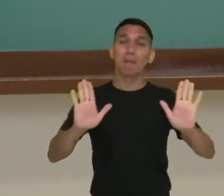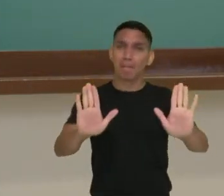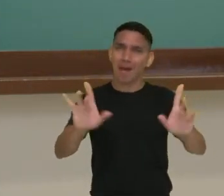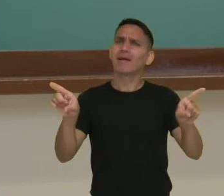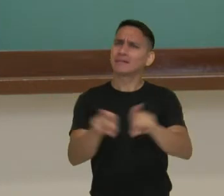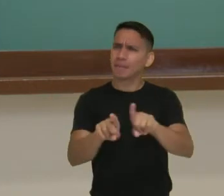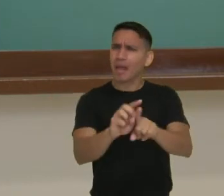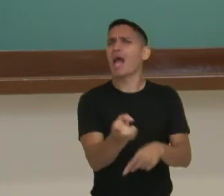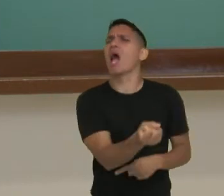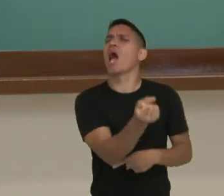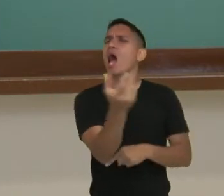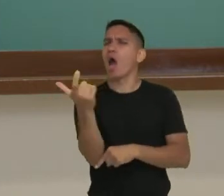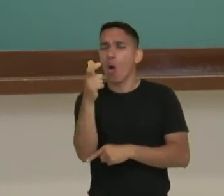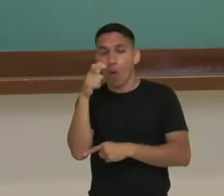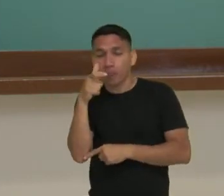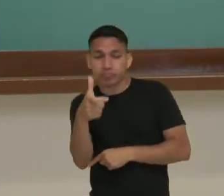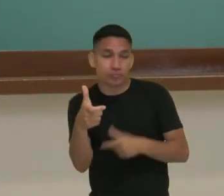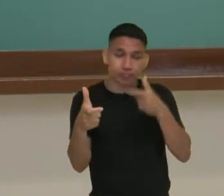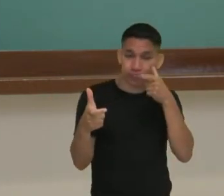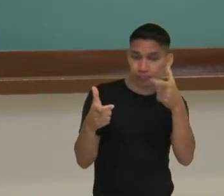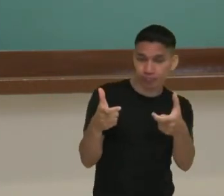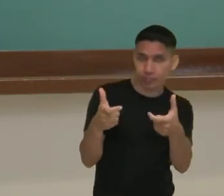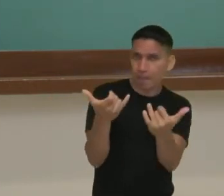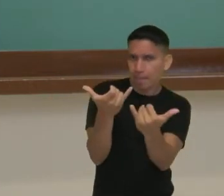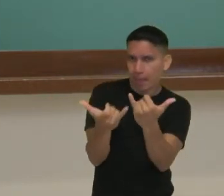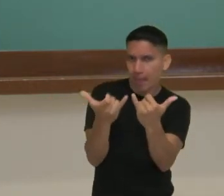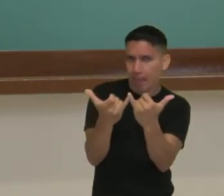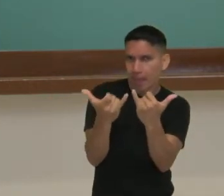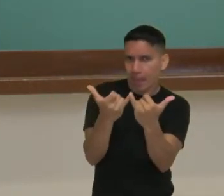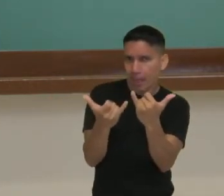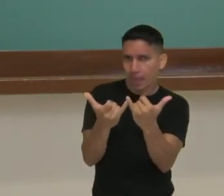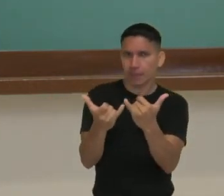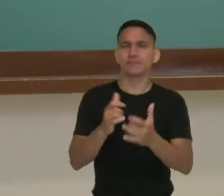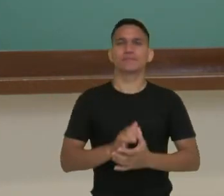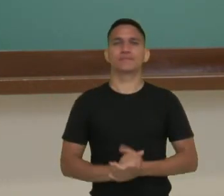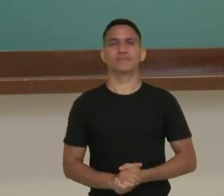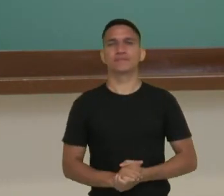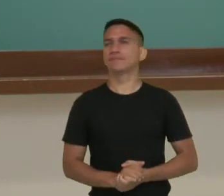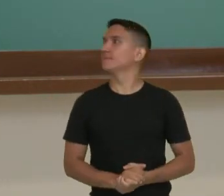também tinham interesses bem próximos, né?